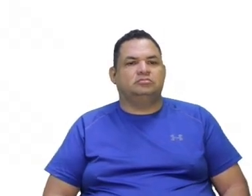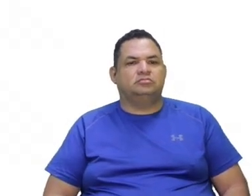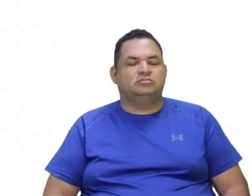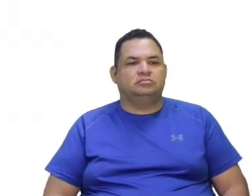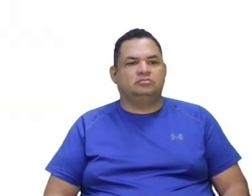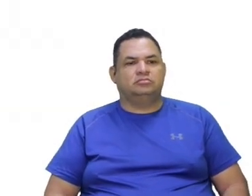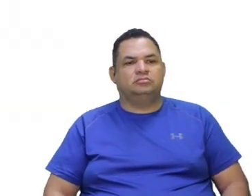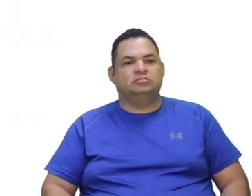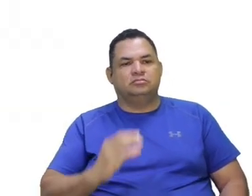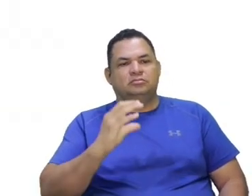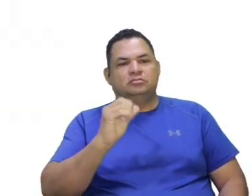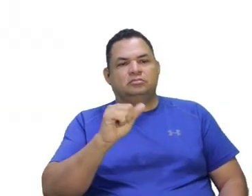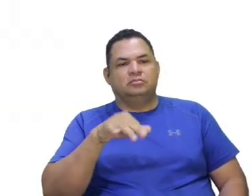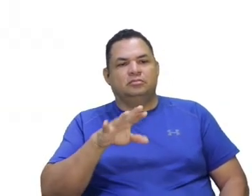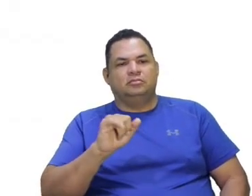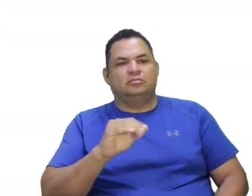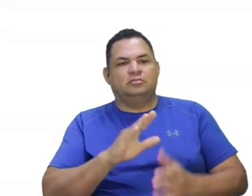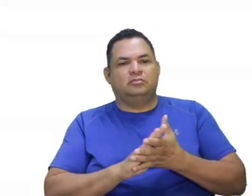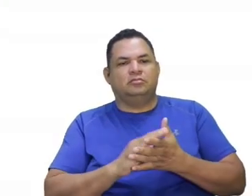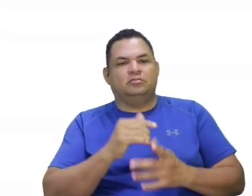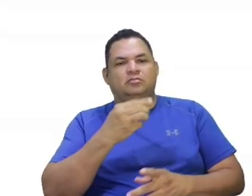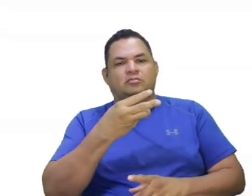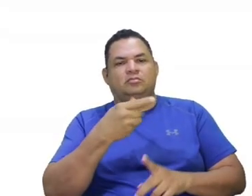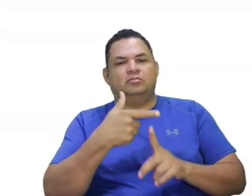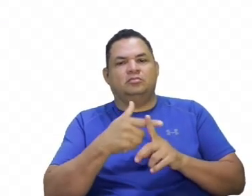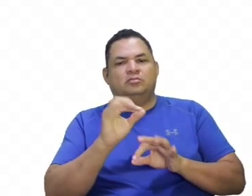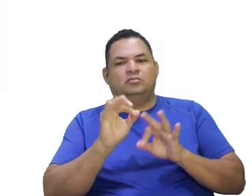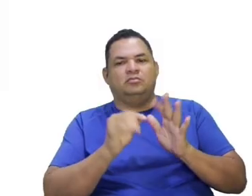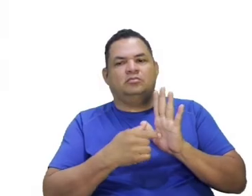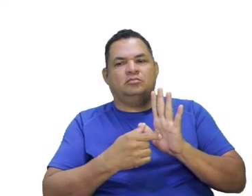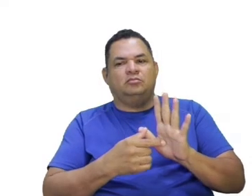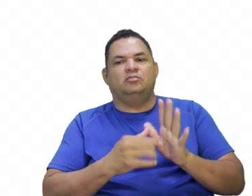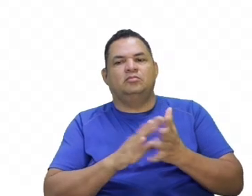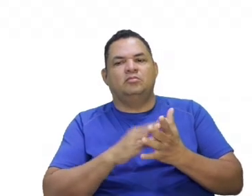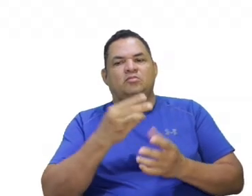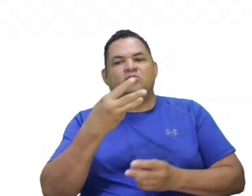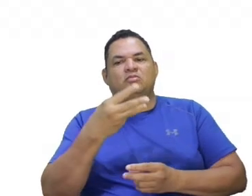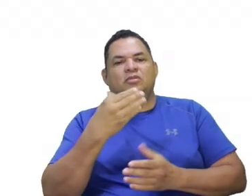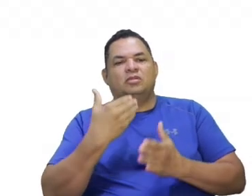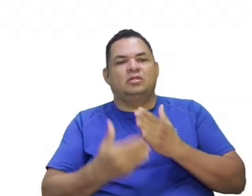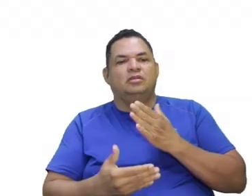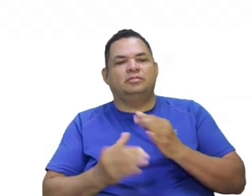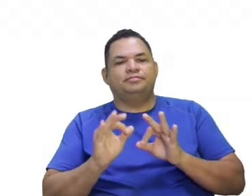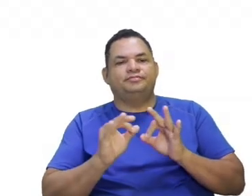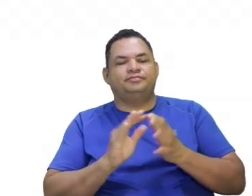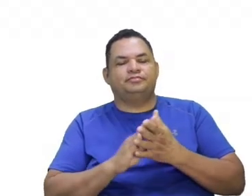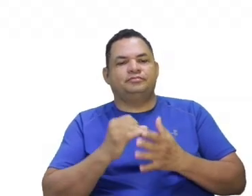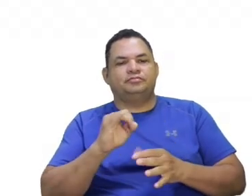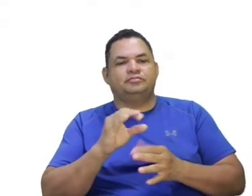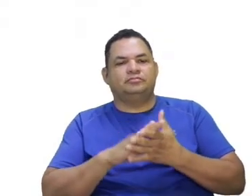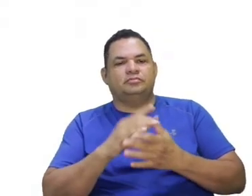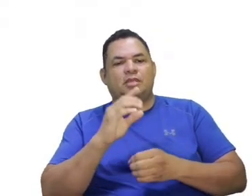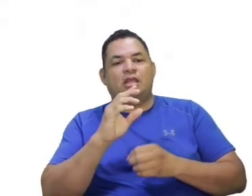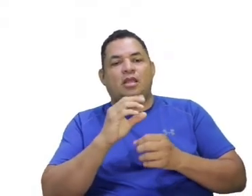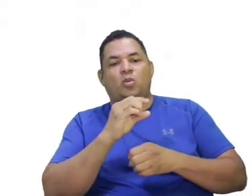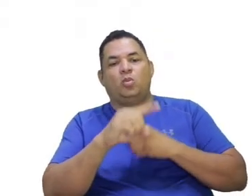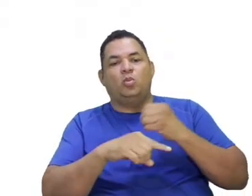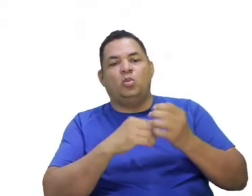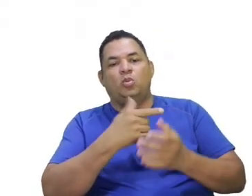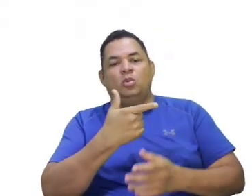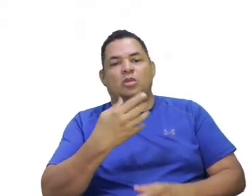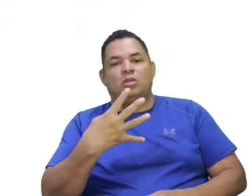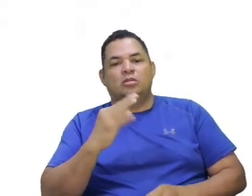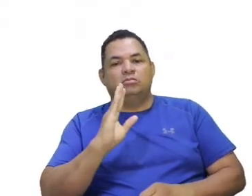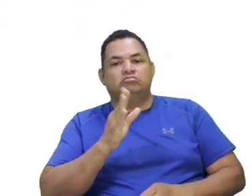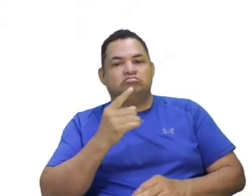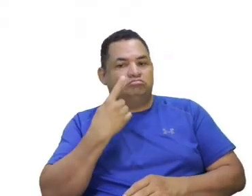nosso cátion possui aí uma carga de 3+, que indica que ele perdeu os 3 elétrons. E seu número atômico é igual a 24, a